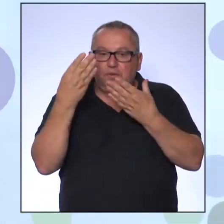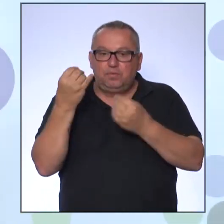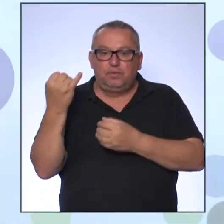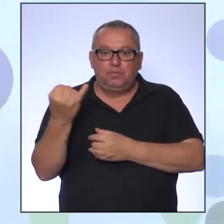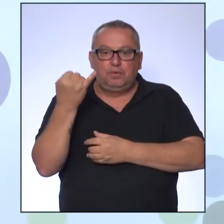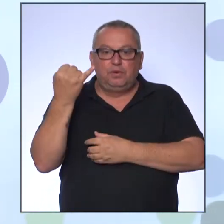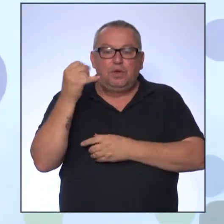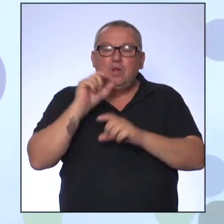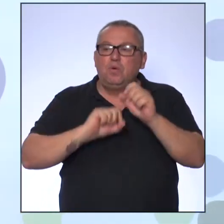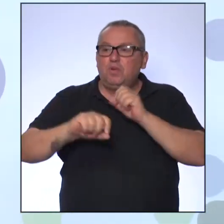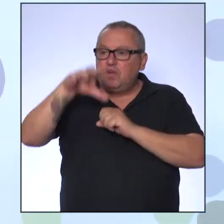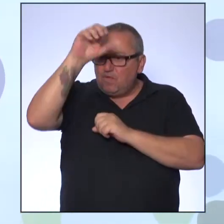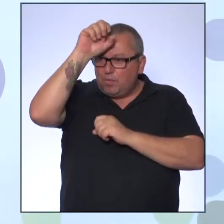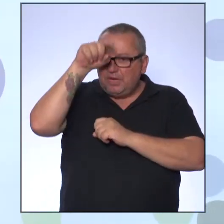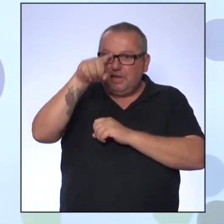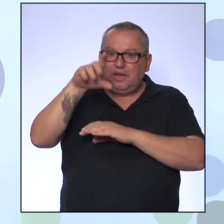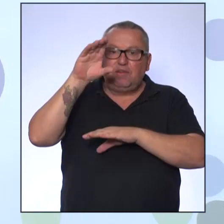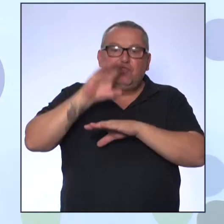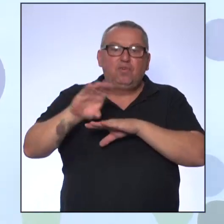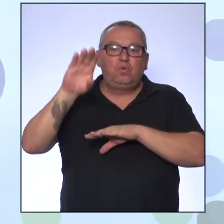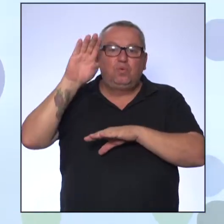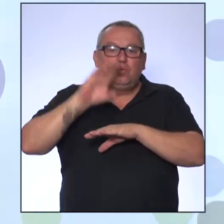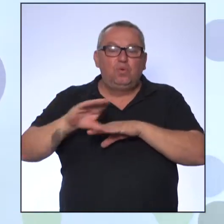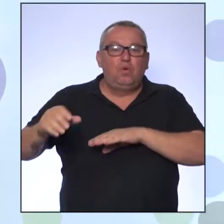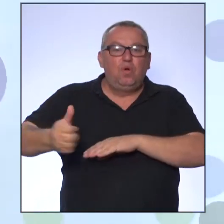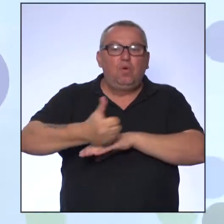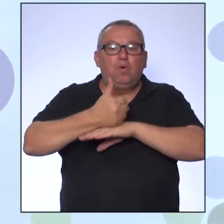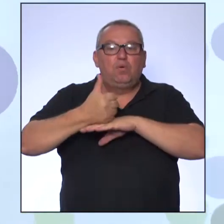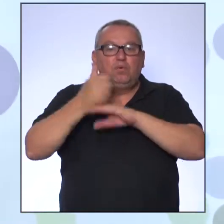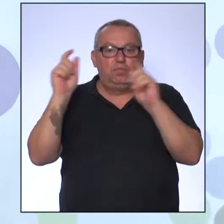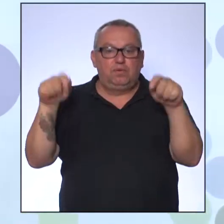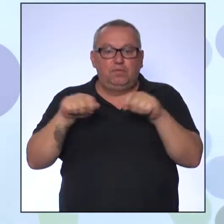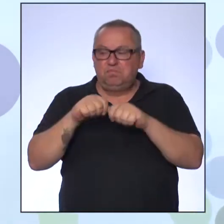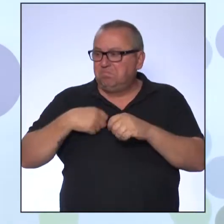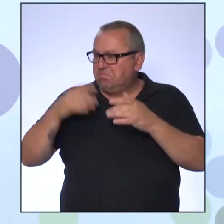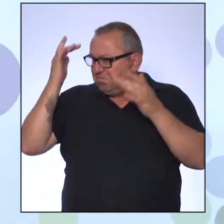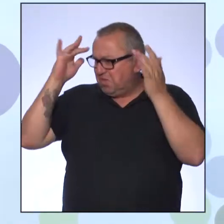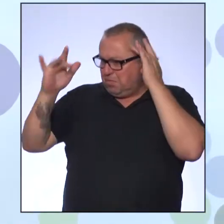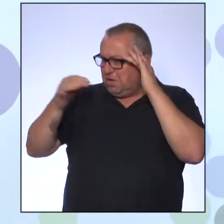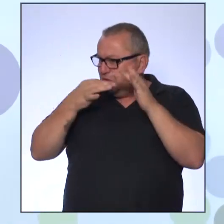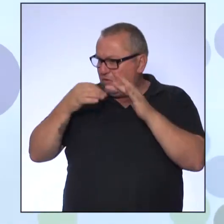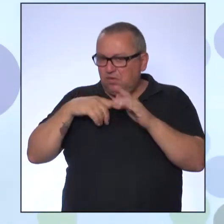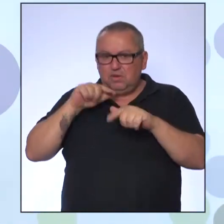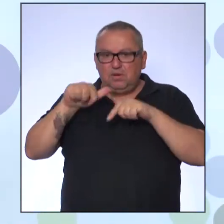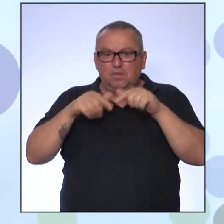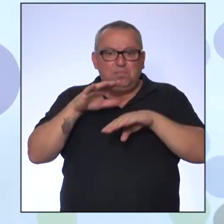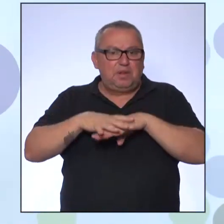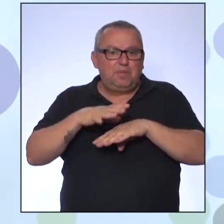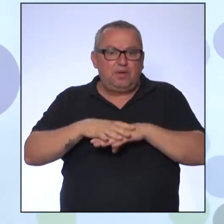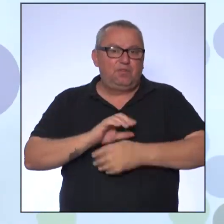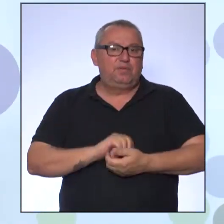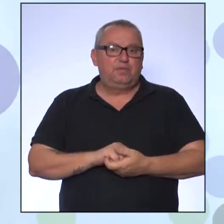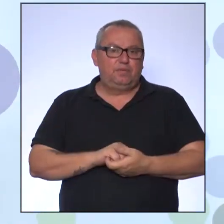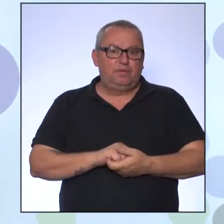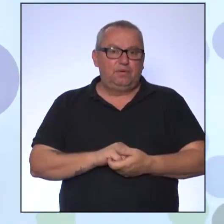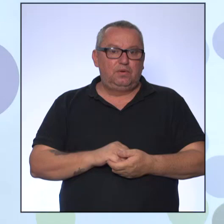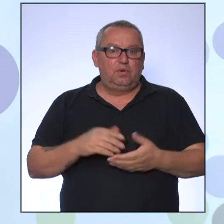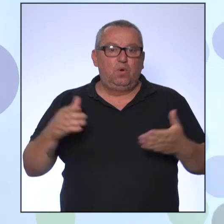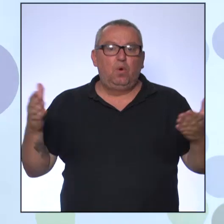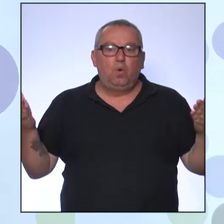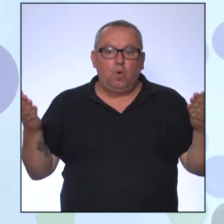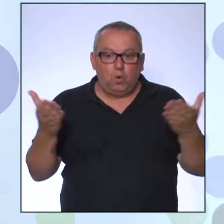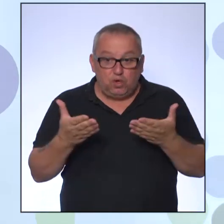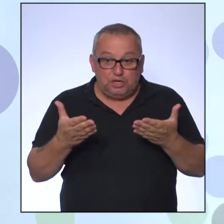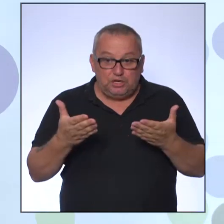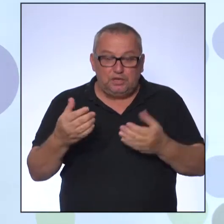é o que eu vou aprender naquele curso, quais profissões eu vou exercer. Eu não sabia, eu só achava que eu ia fazer matemática. Hoje,